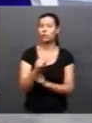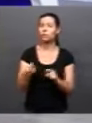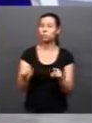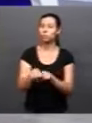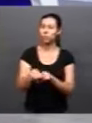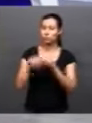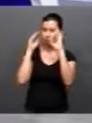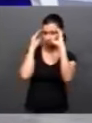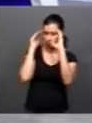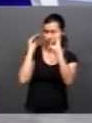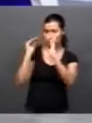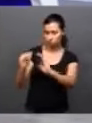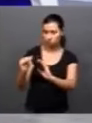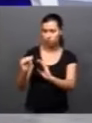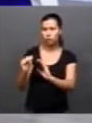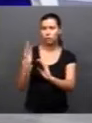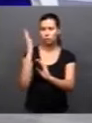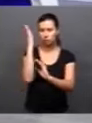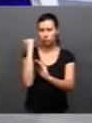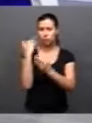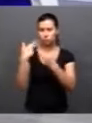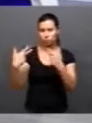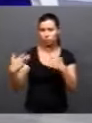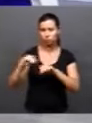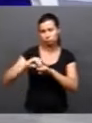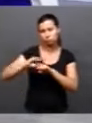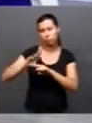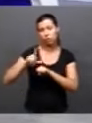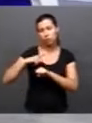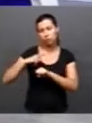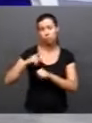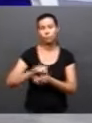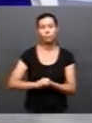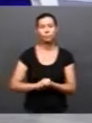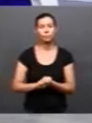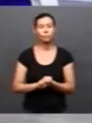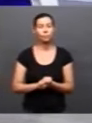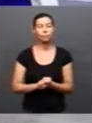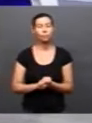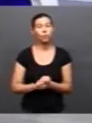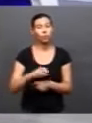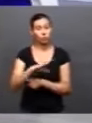saberes, os saberes inclusive que estão aí na comunidade, que eu acho que nos últimos 10 anos